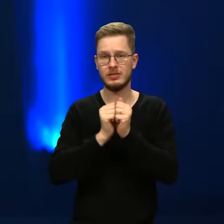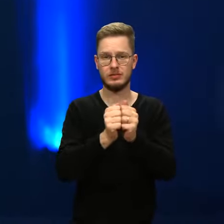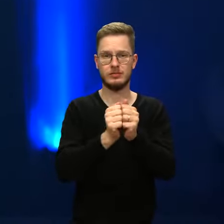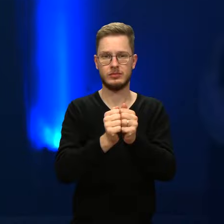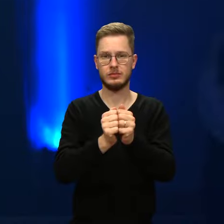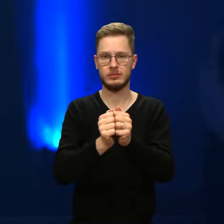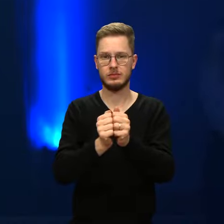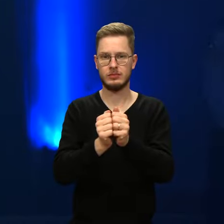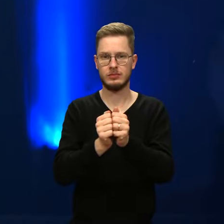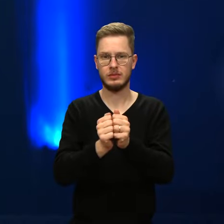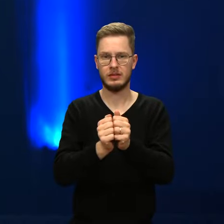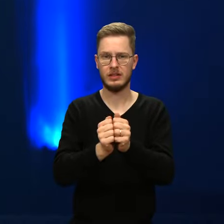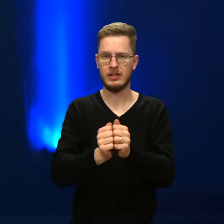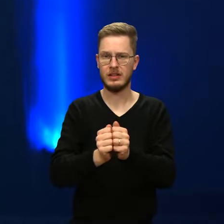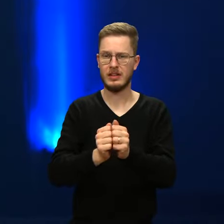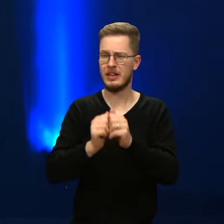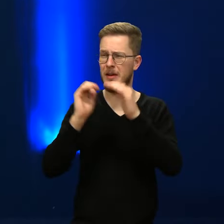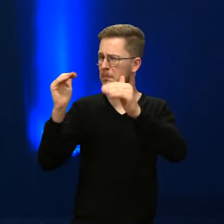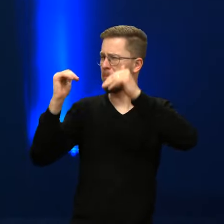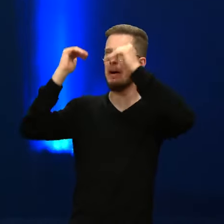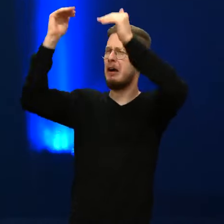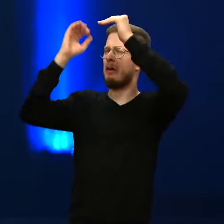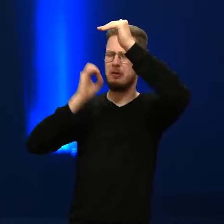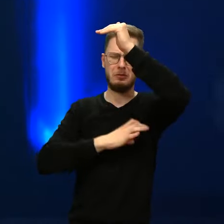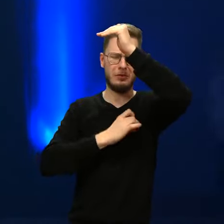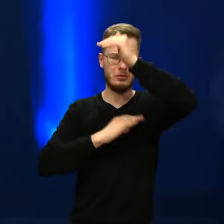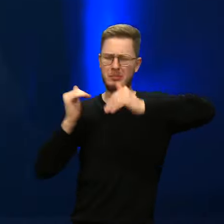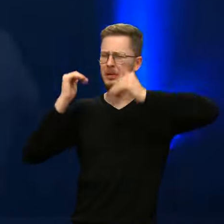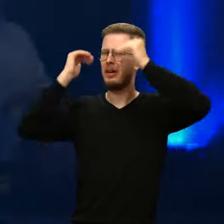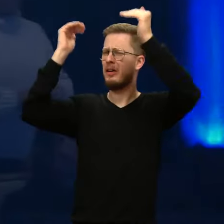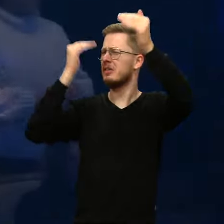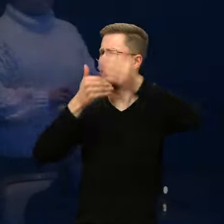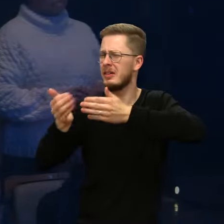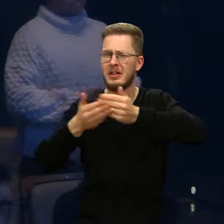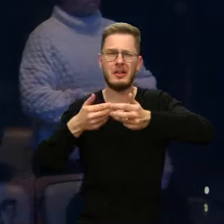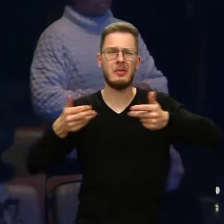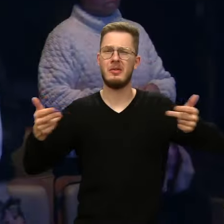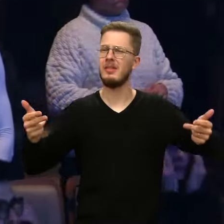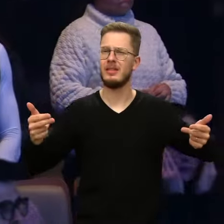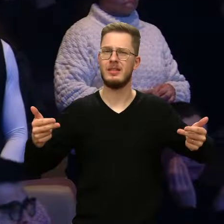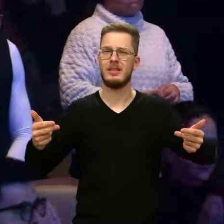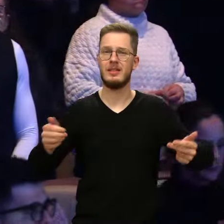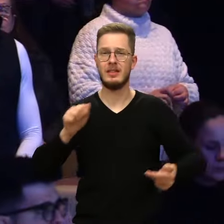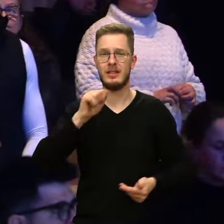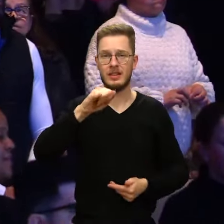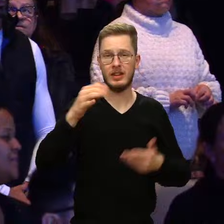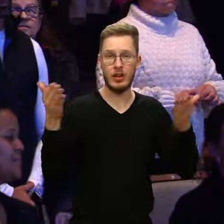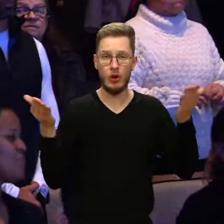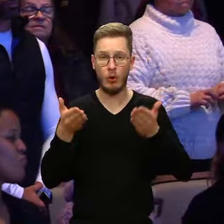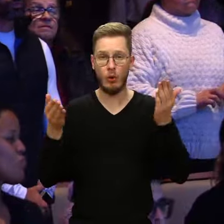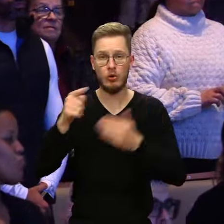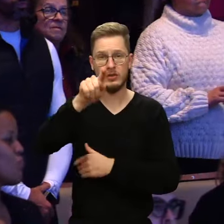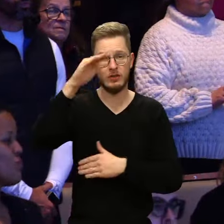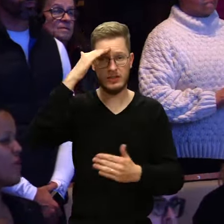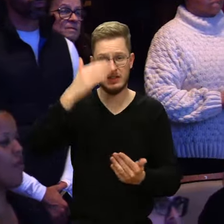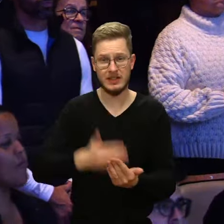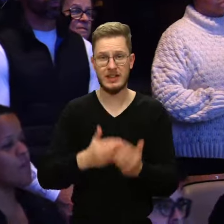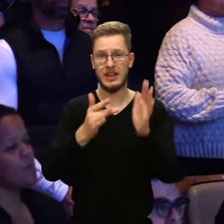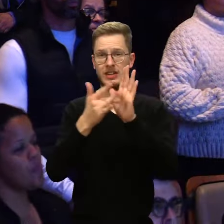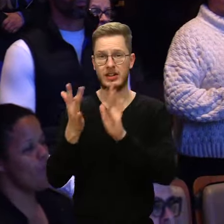maior do que o medo, Ele é maior do que o temor. Se você hoje crer em Jesus para salvação e entregar a sua